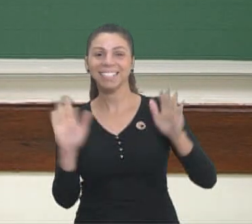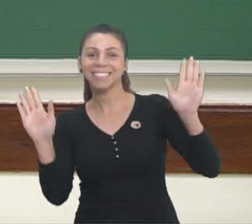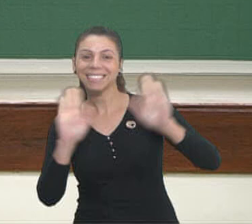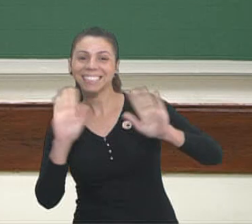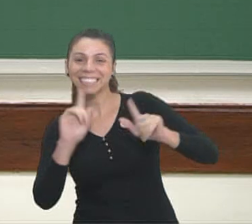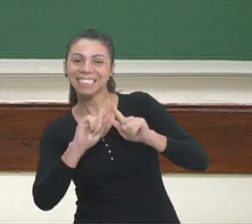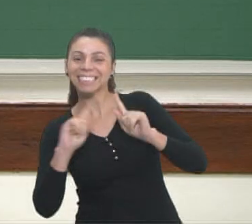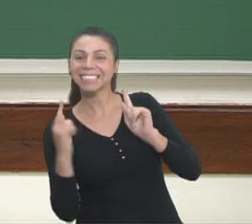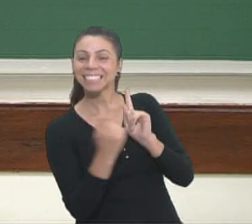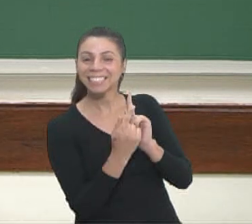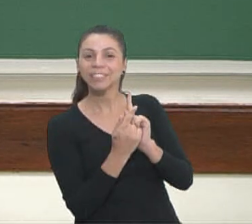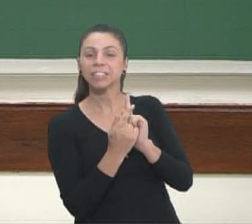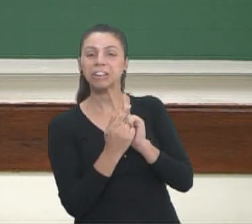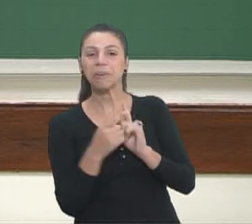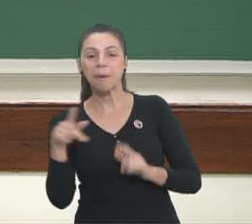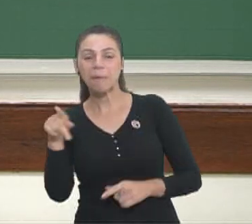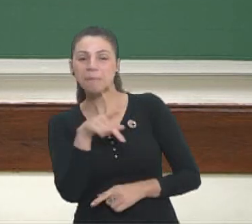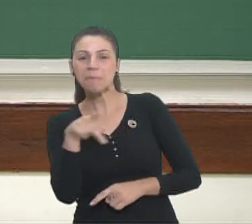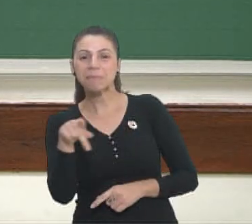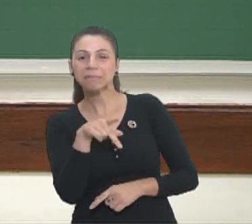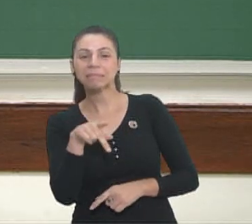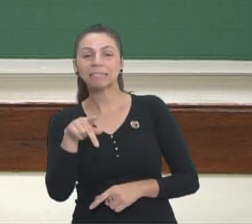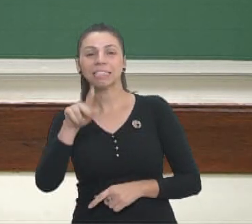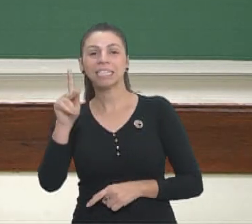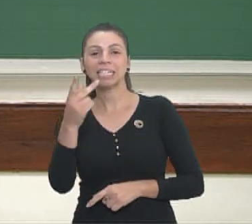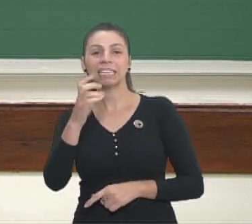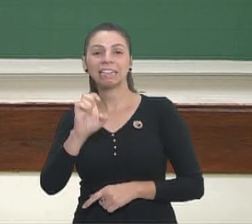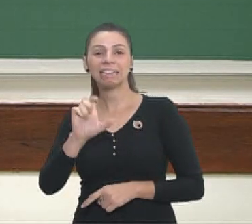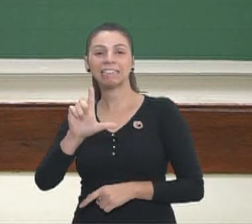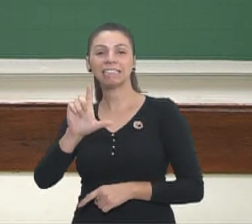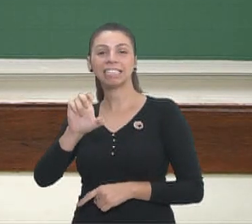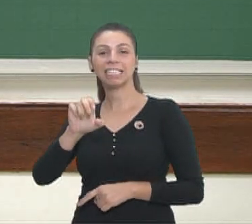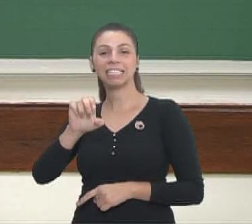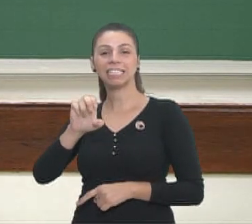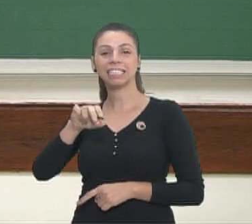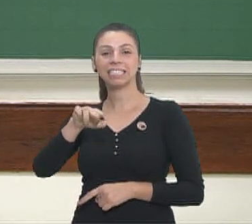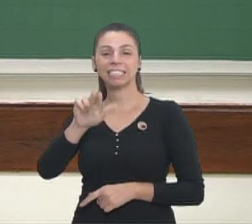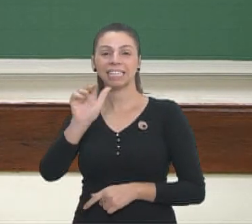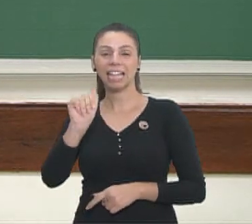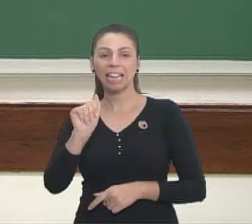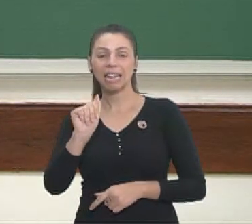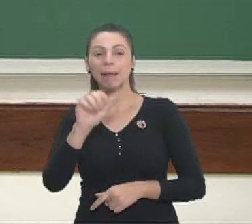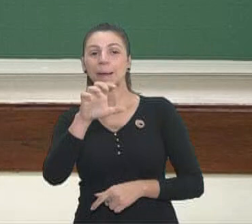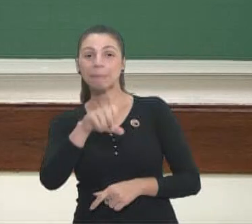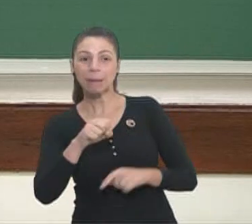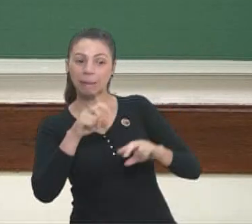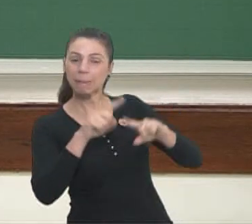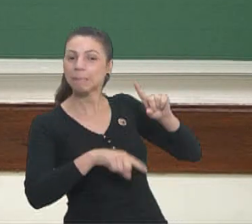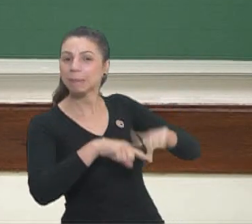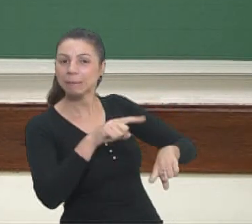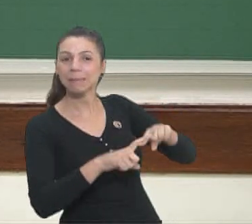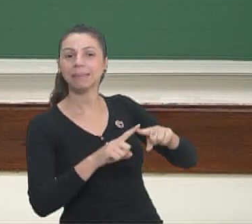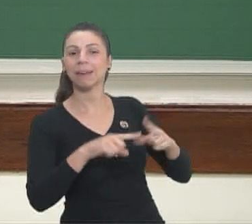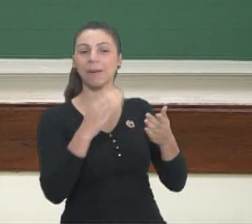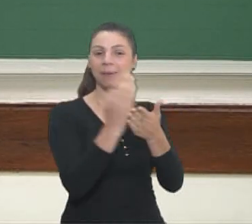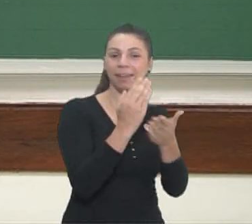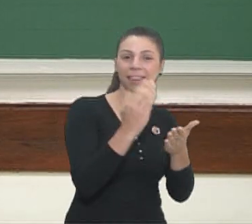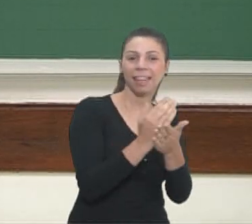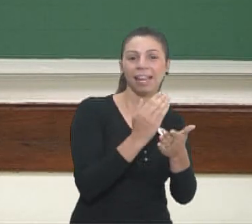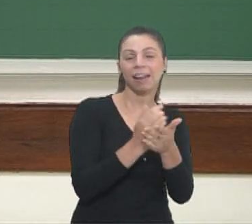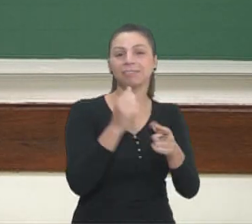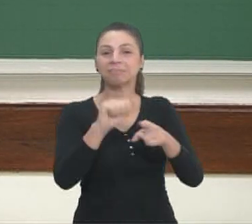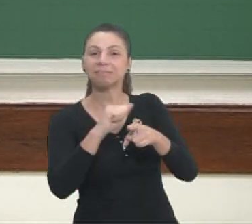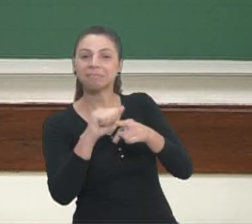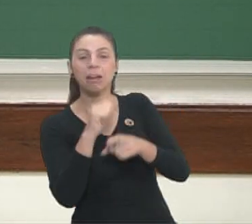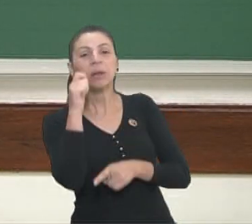Saudações geográficas, sou a professora Helena. Pegue o seu material, o caderno, o lápis e a borracha e